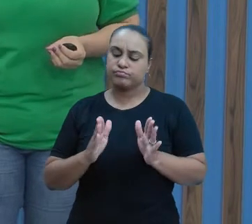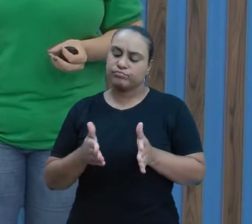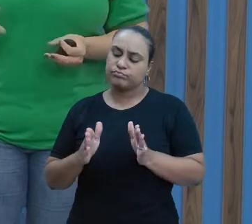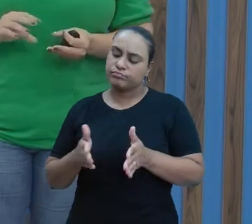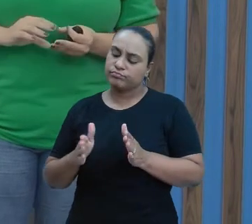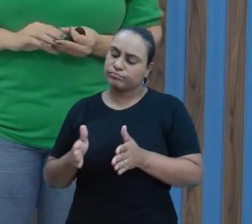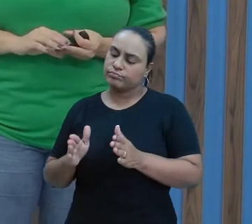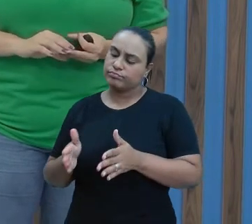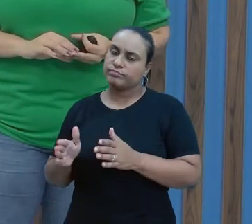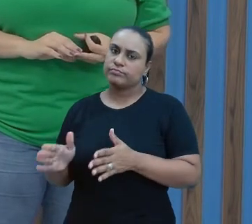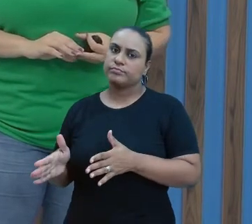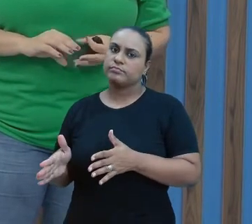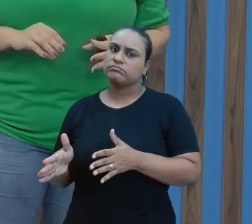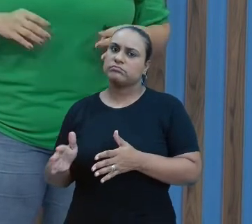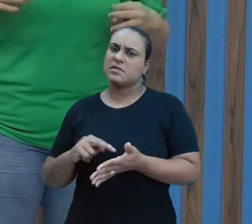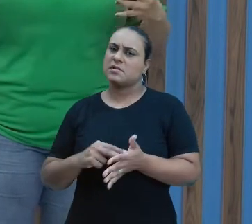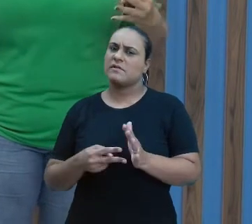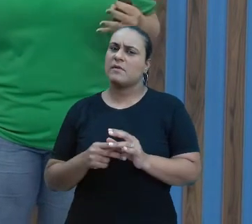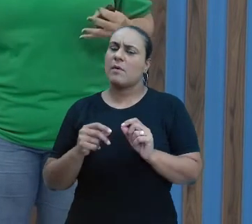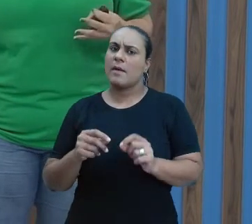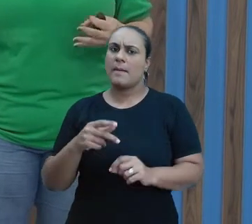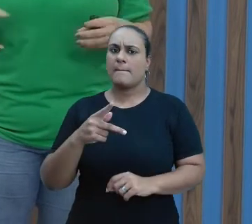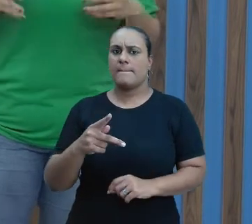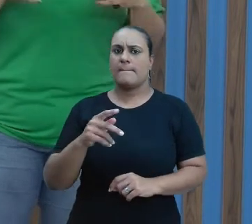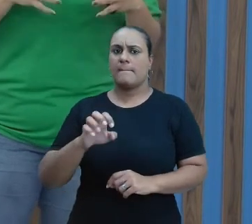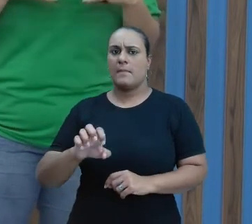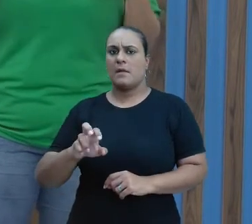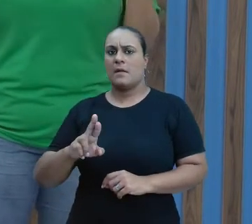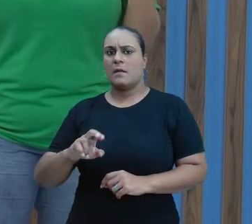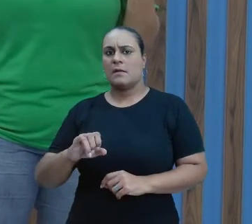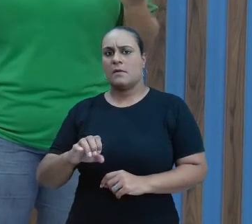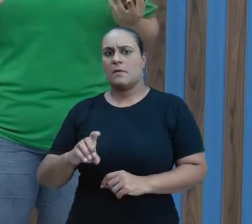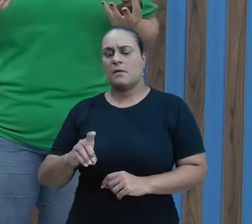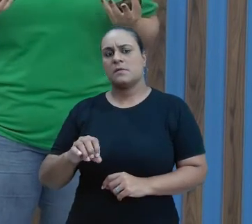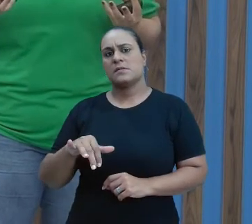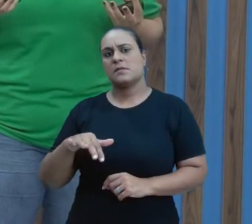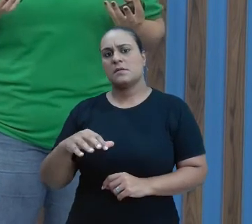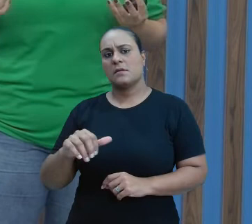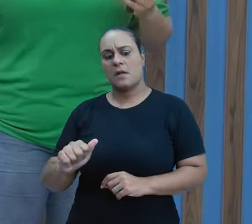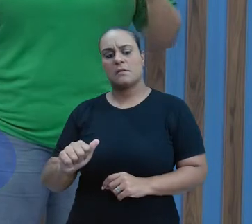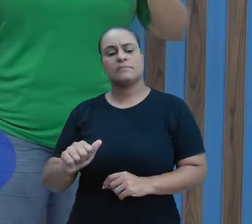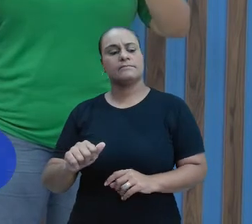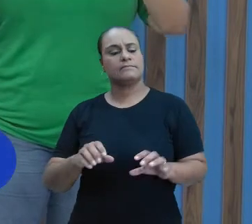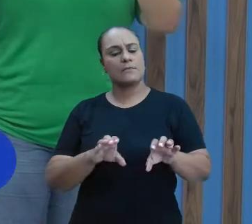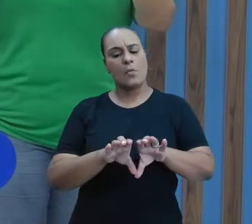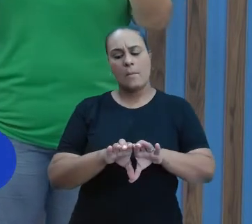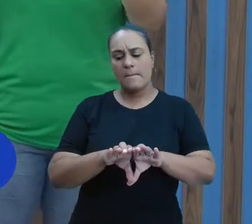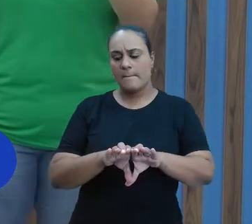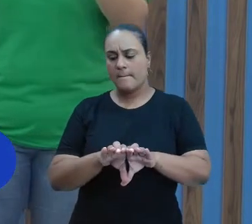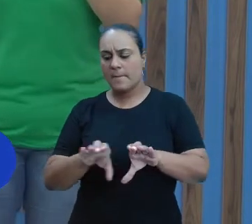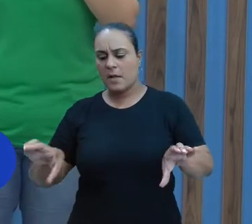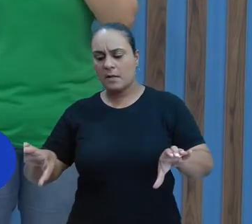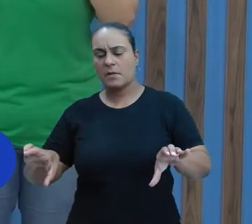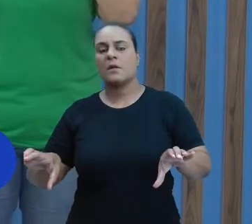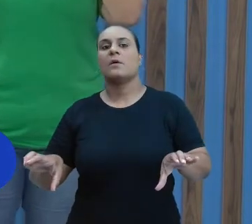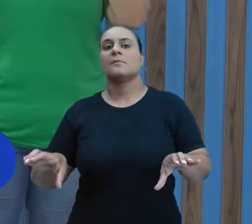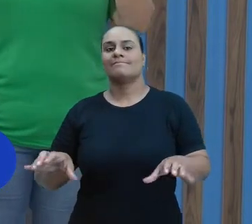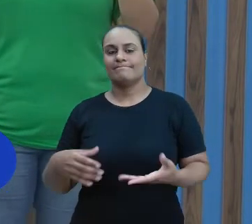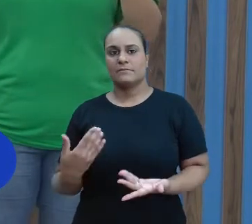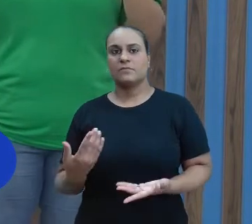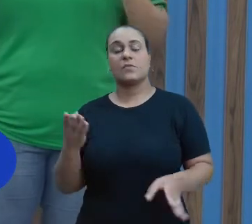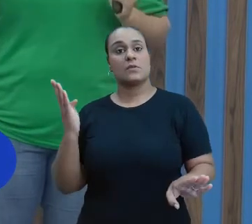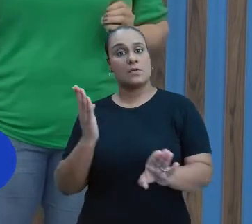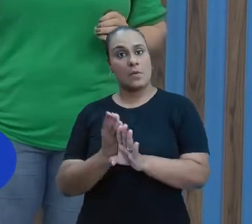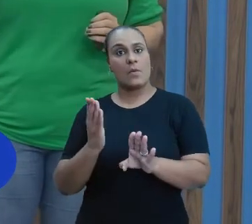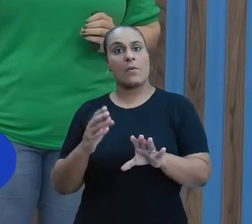periodicidade. O que é isso, prof? Essa periodicidade é um padrão, tá? Então, quando a gente encontra um